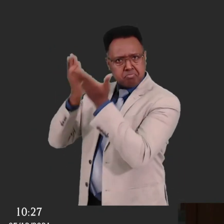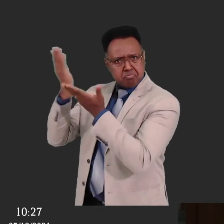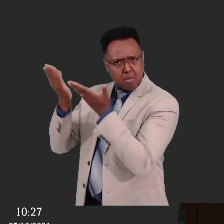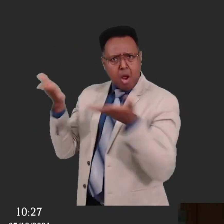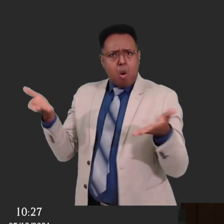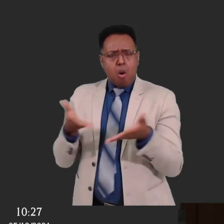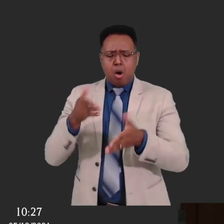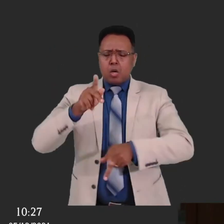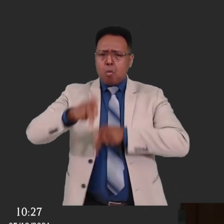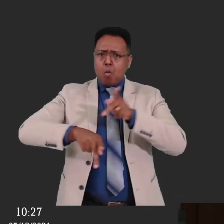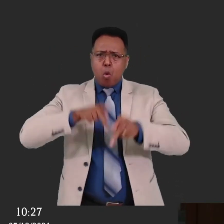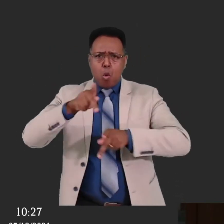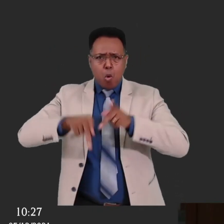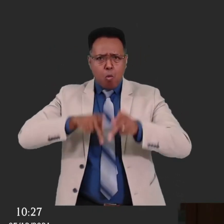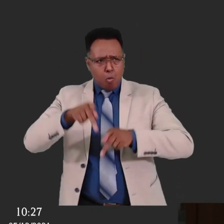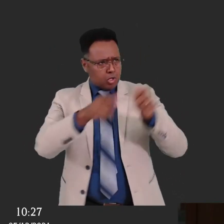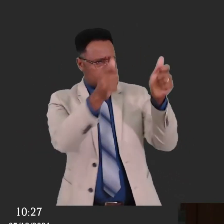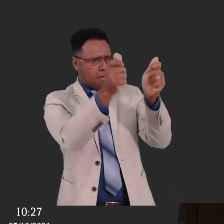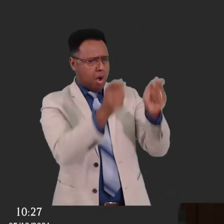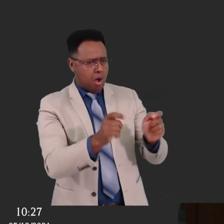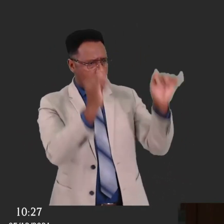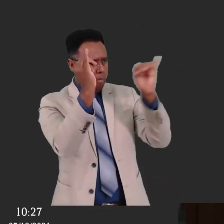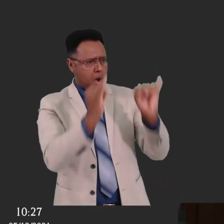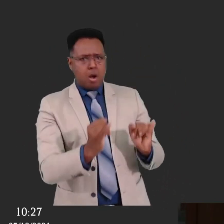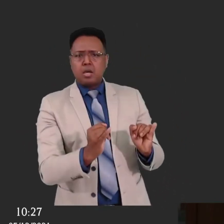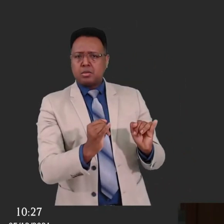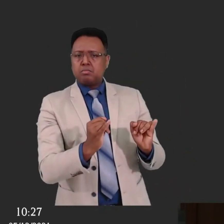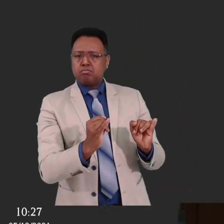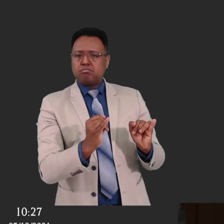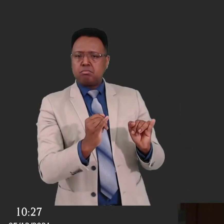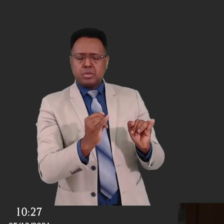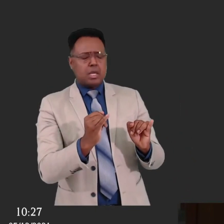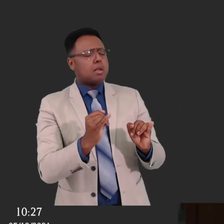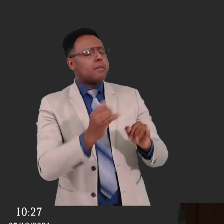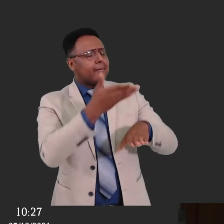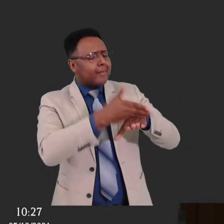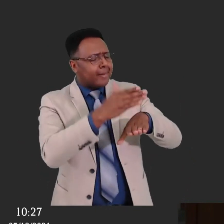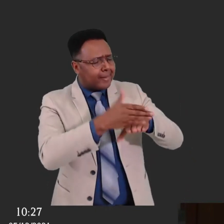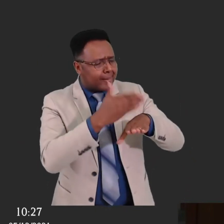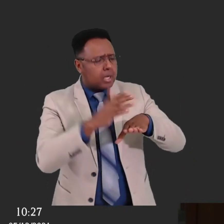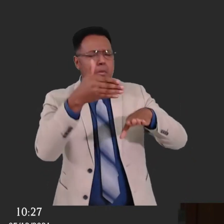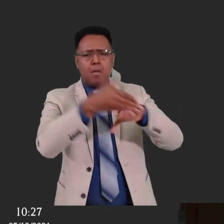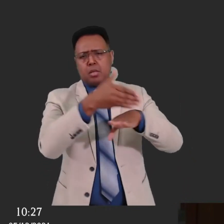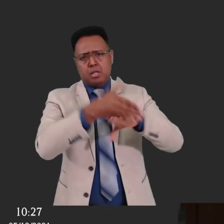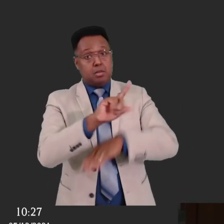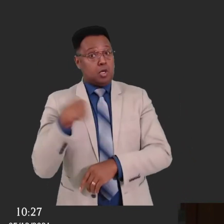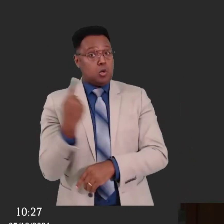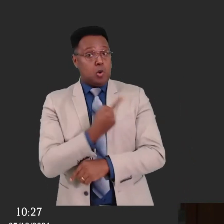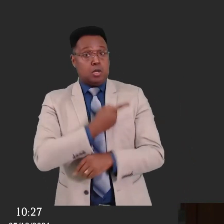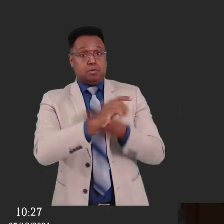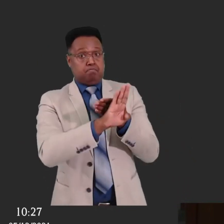idolatria pratica. Nós não temos isto mais. Então, tenhamos cuidado, irmãos, para que, aos